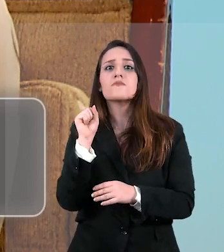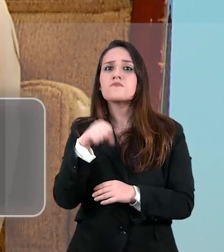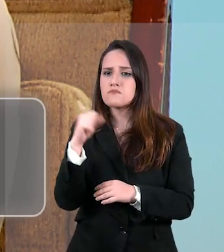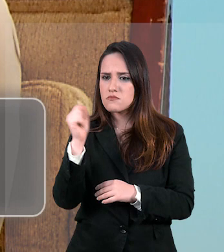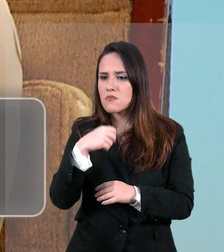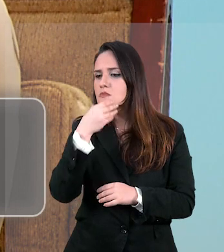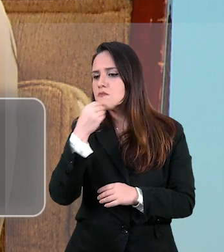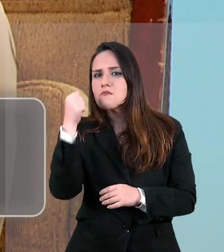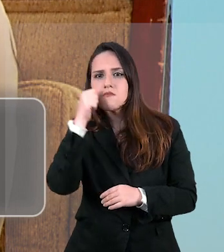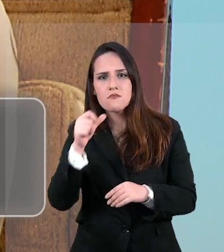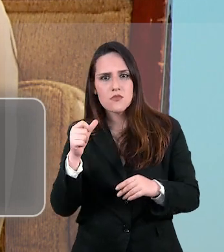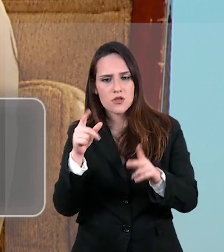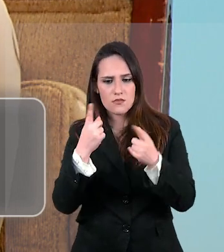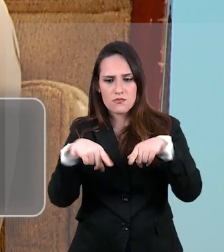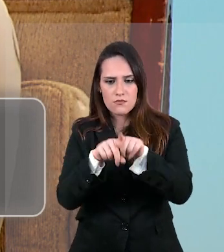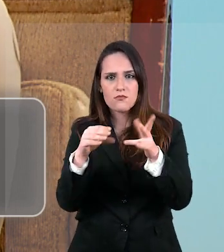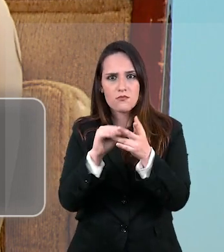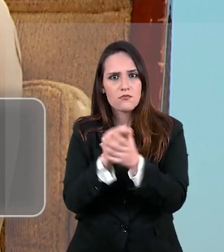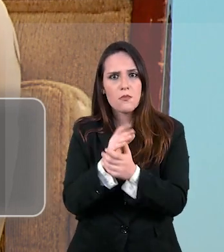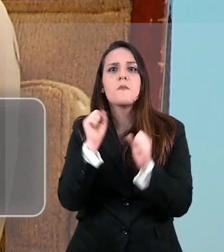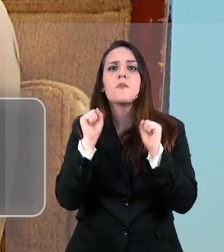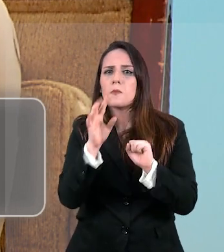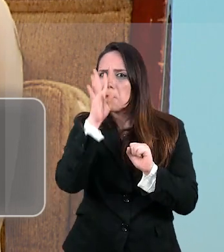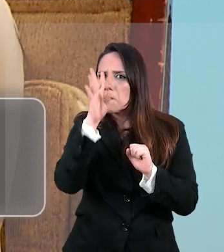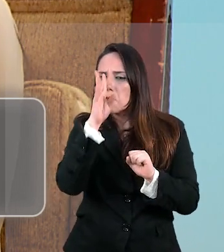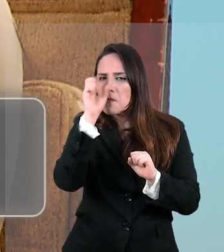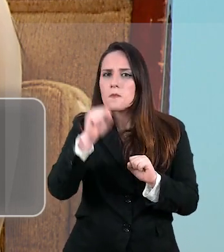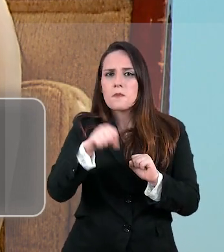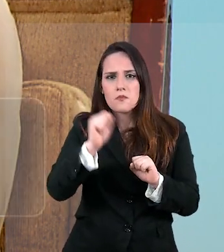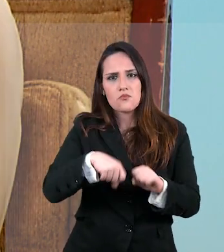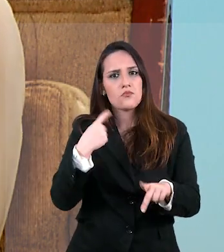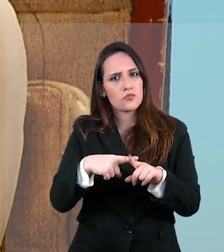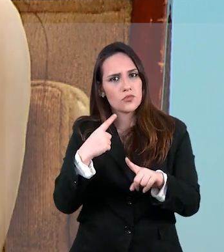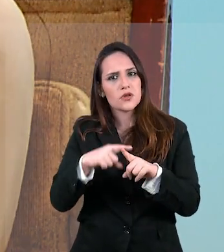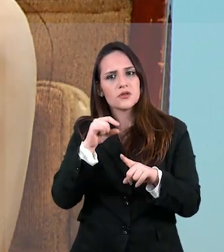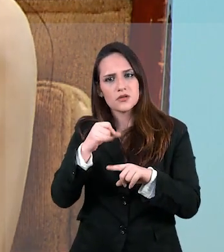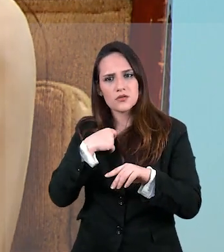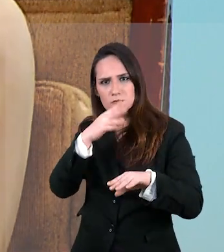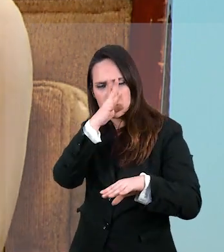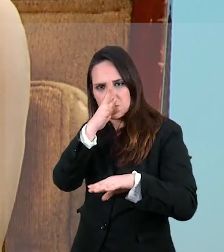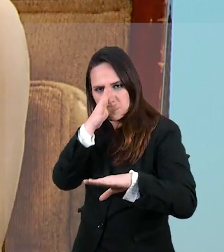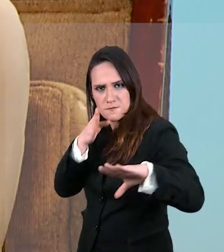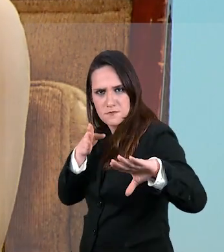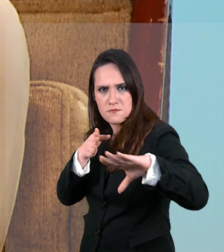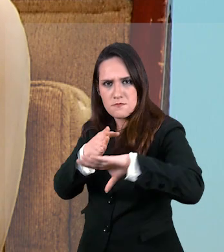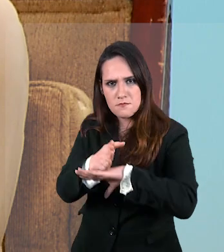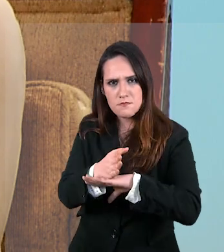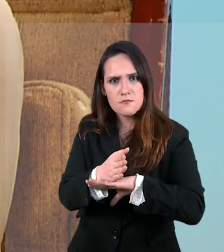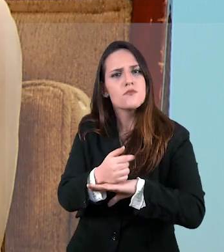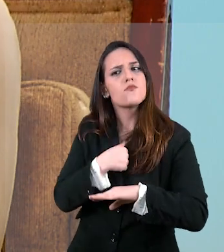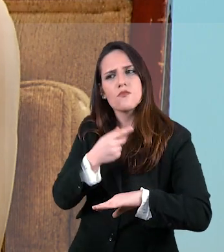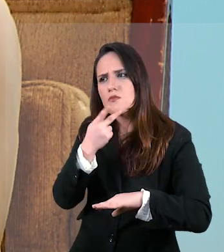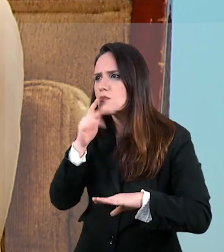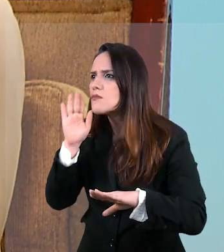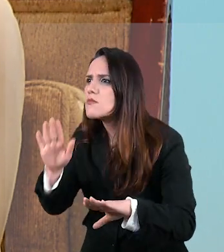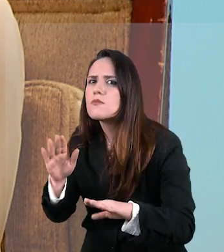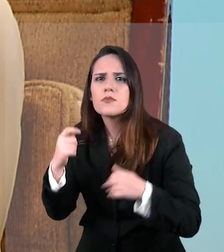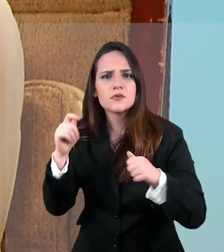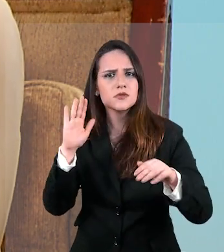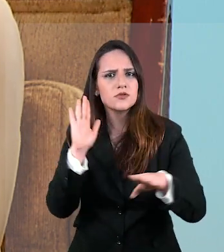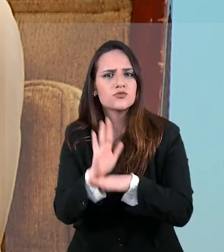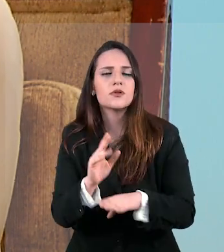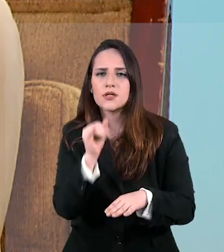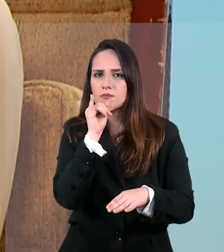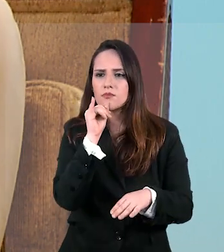assistindo que em briga de marido e mulher se mete a colher sim. Porque quando a gente mete a colher, quando você escuta